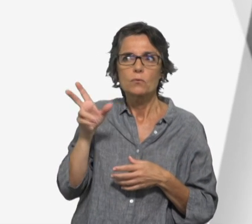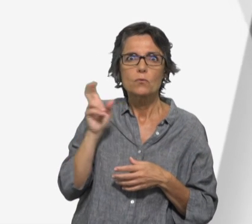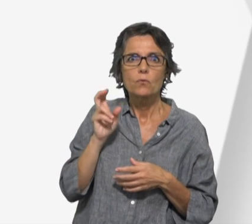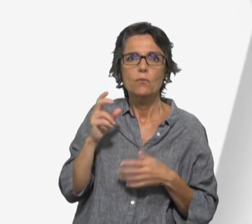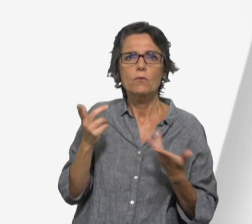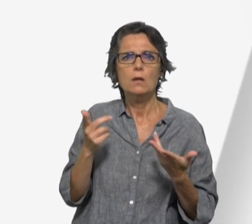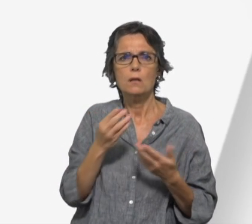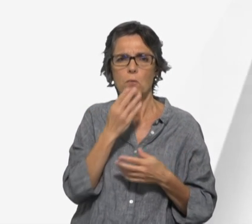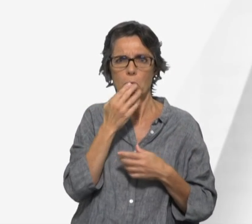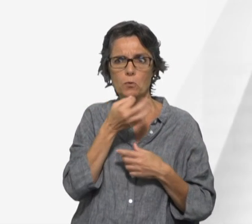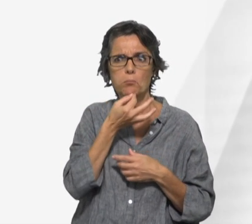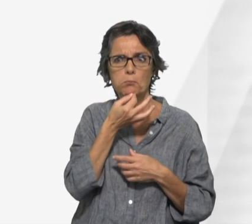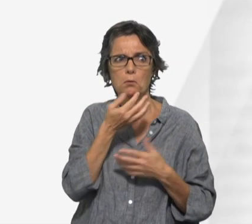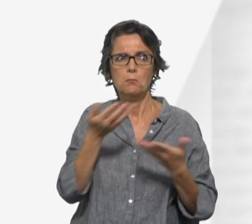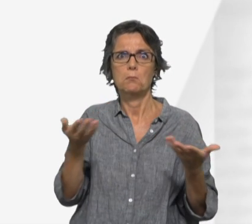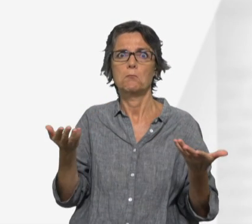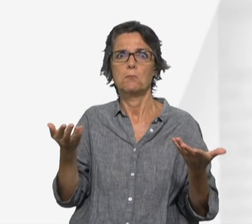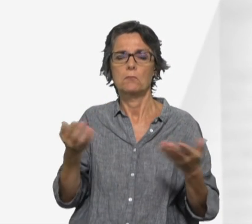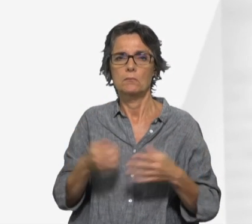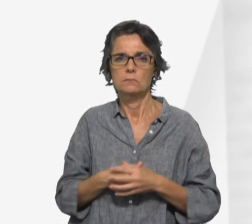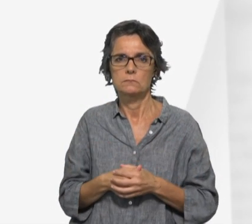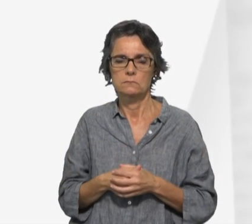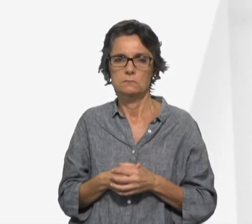que os mudos falem.